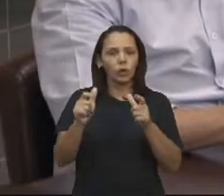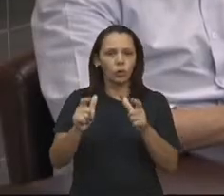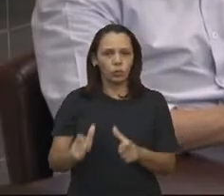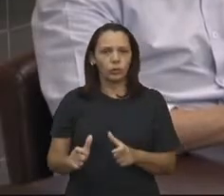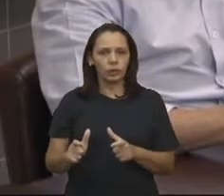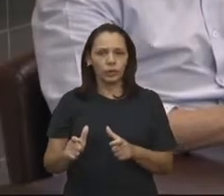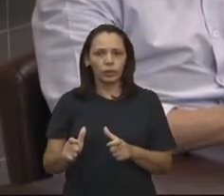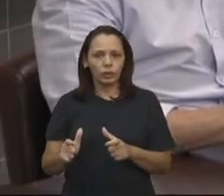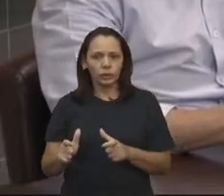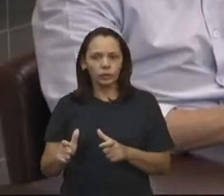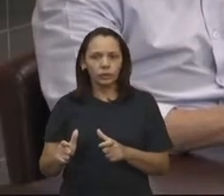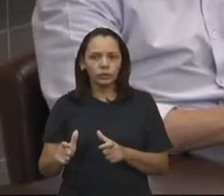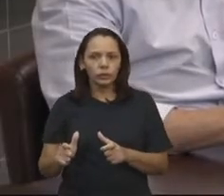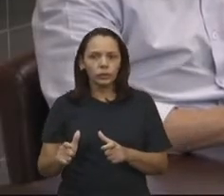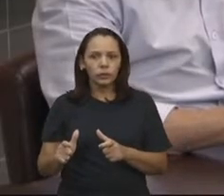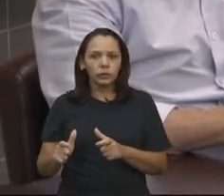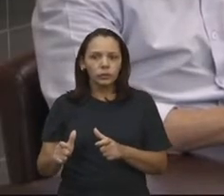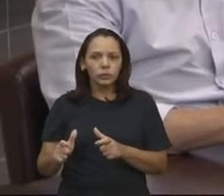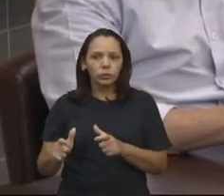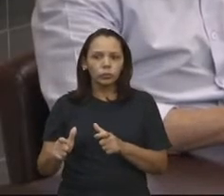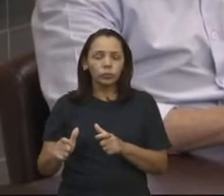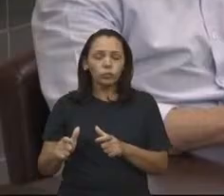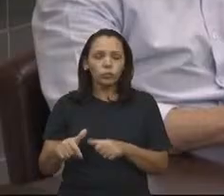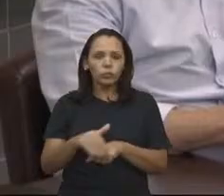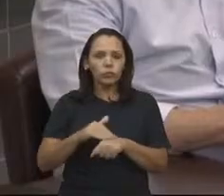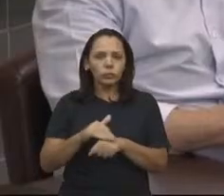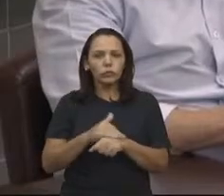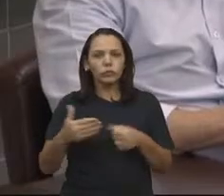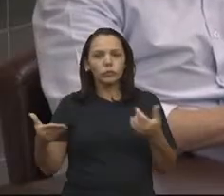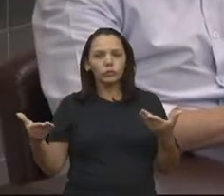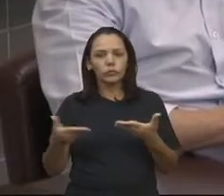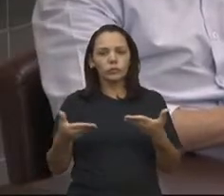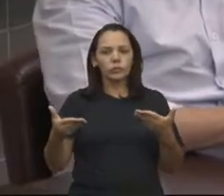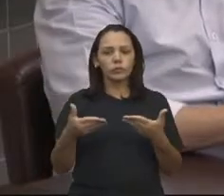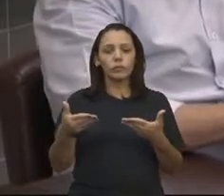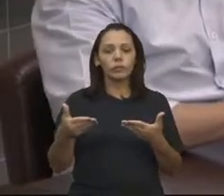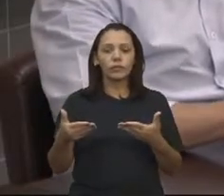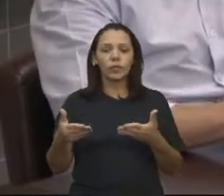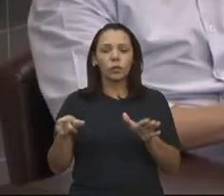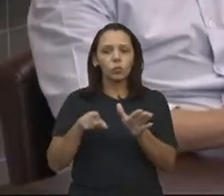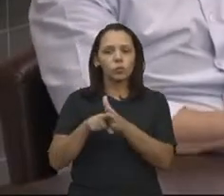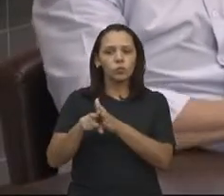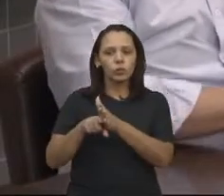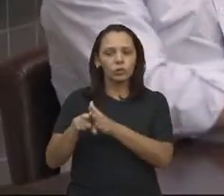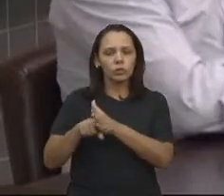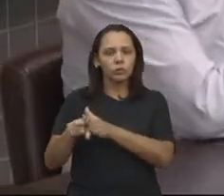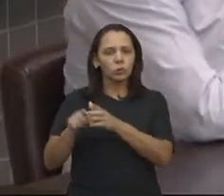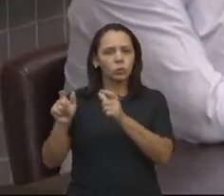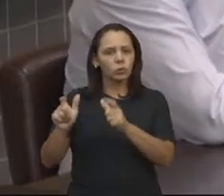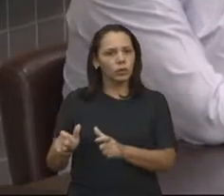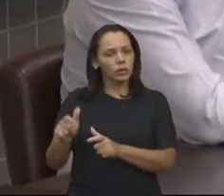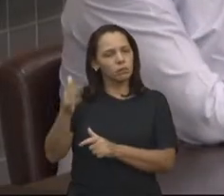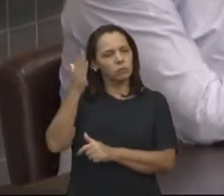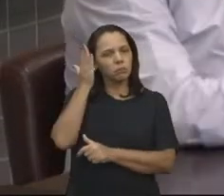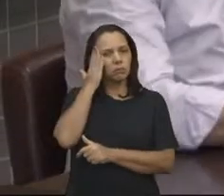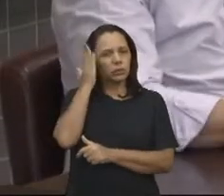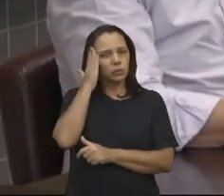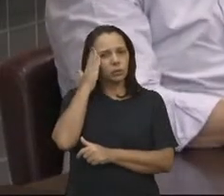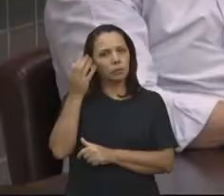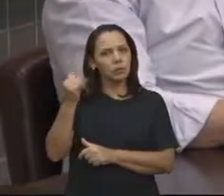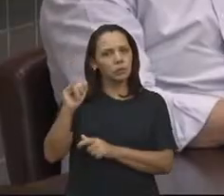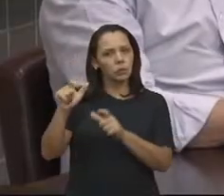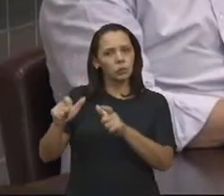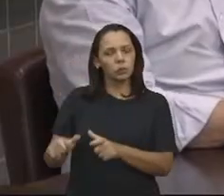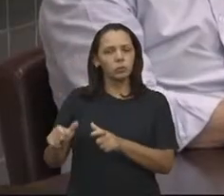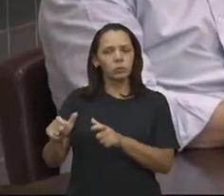da Norival Soares com a Pindamonhangaba, nós estávamos conversando aqui agora, nós estamos fazendo o levantamento da área para a gente saber se essa